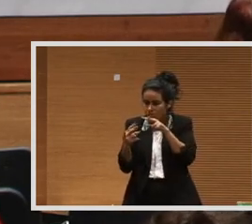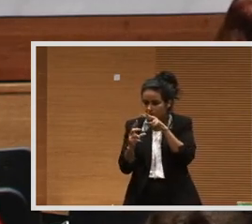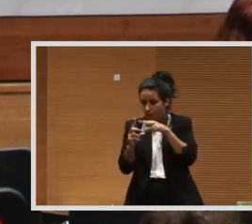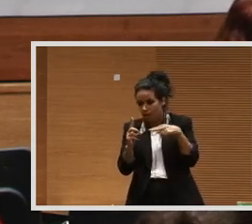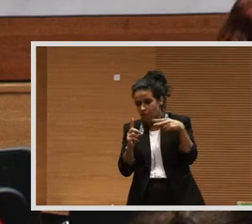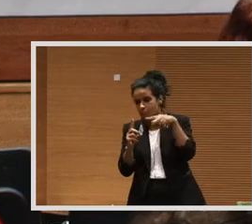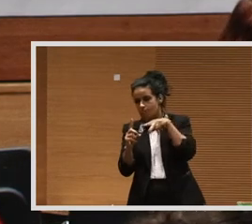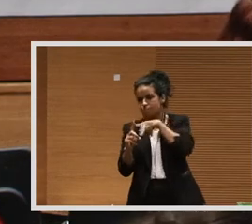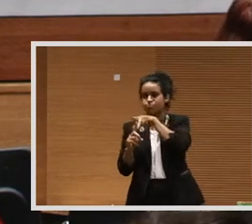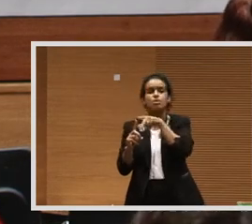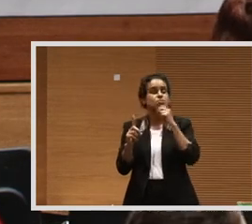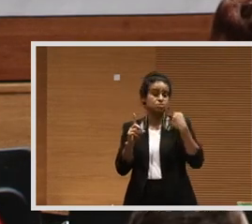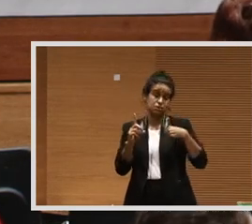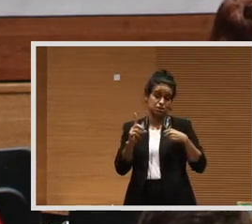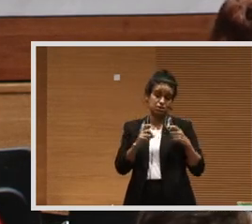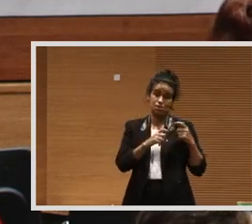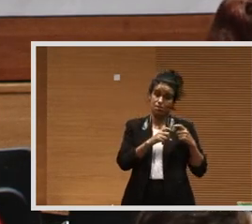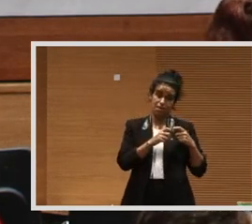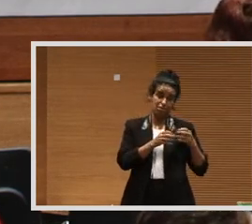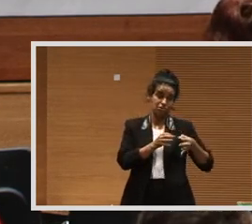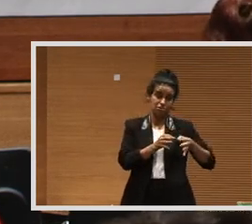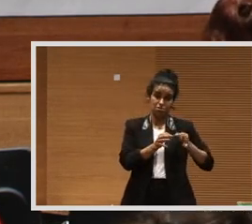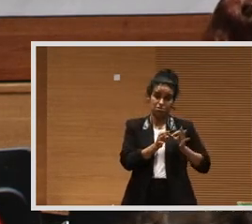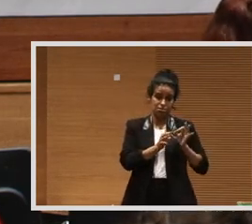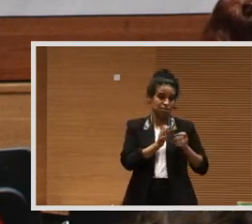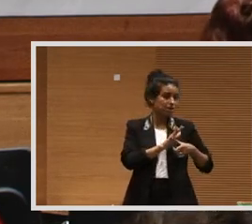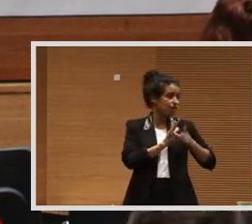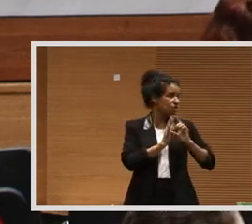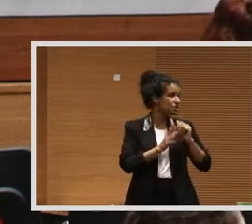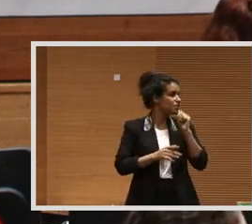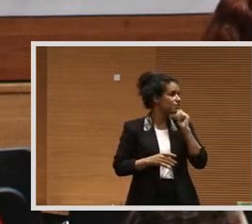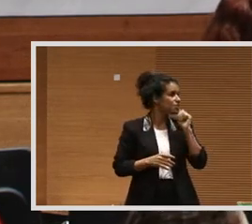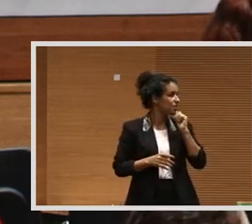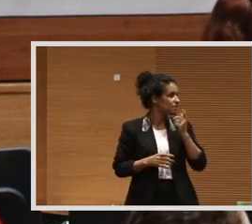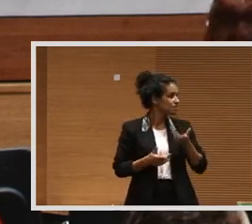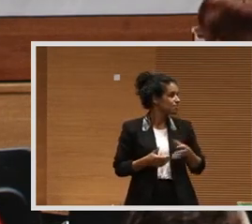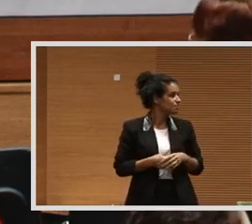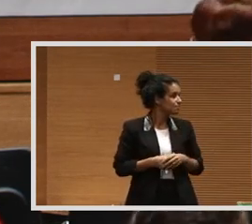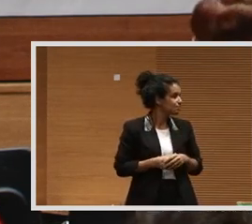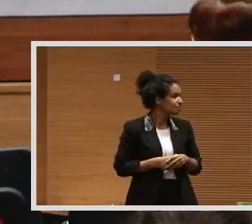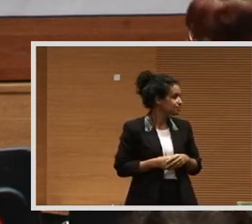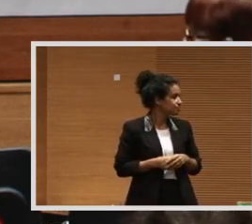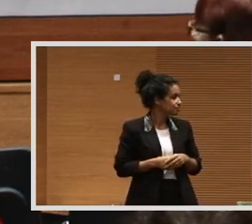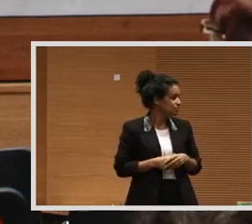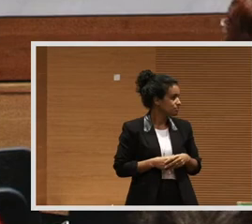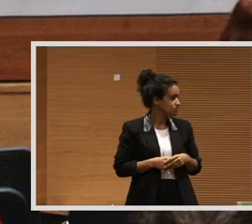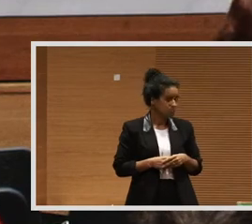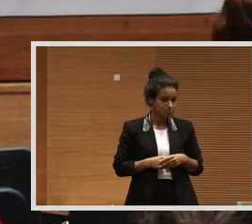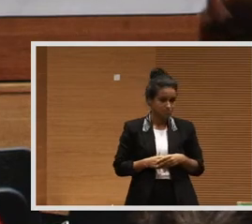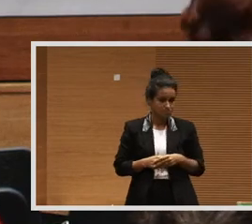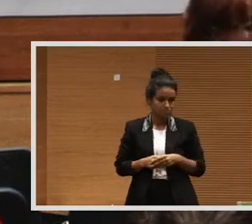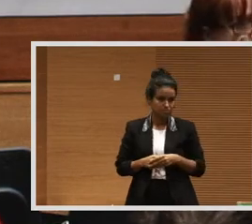e o médico, às vezes, não está preparado. Para atender essas pessoas.